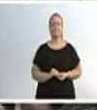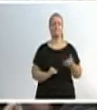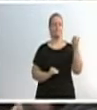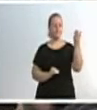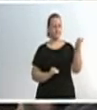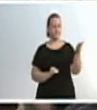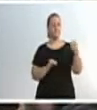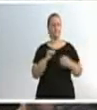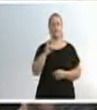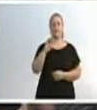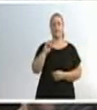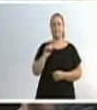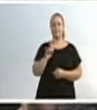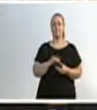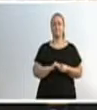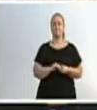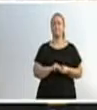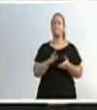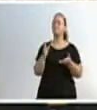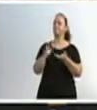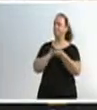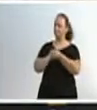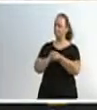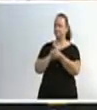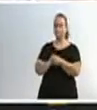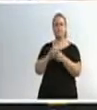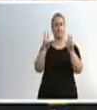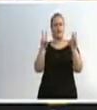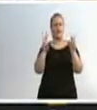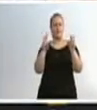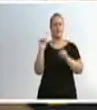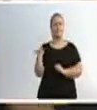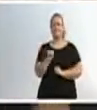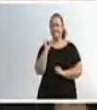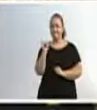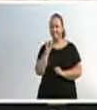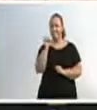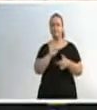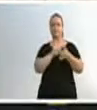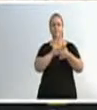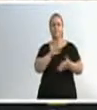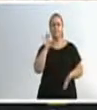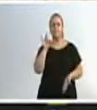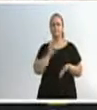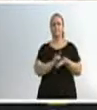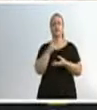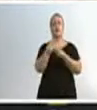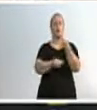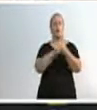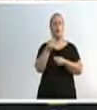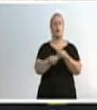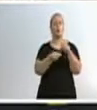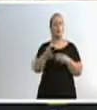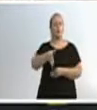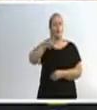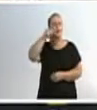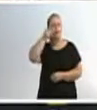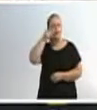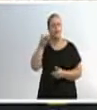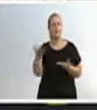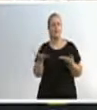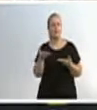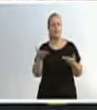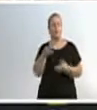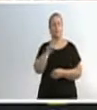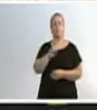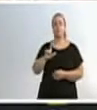Ito. Vereador, parabéns por esse tema, muito importante esse tema, mostrar realmente a realidade como se encontra hoje em